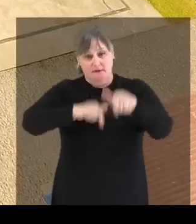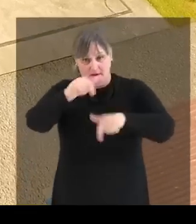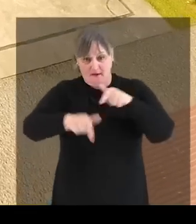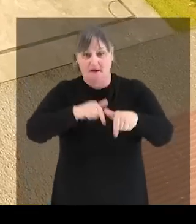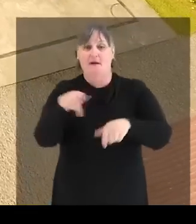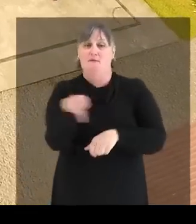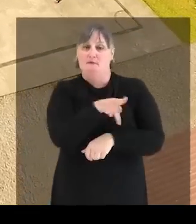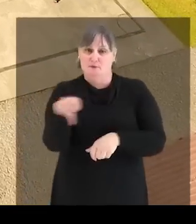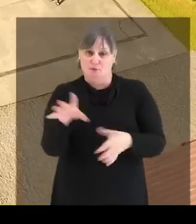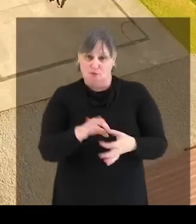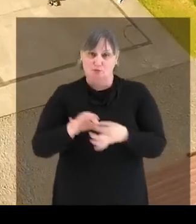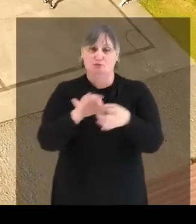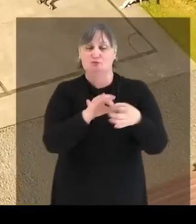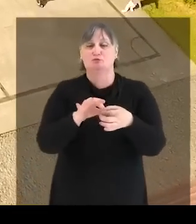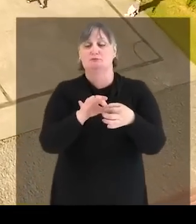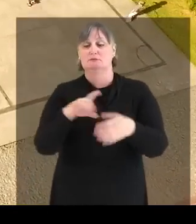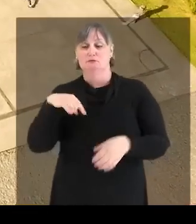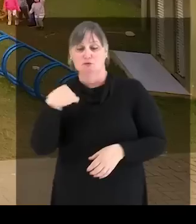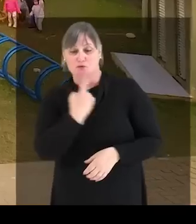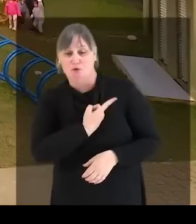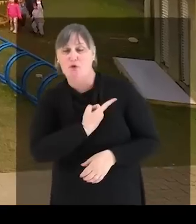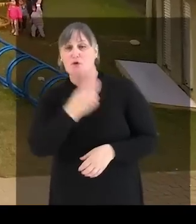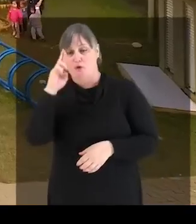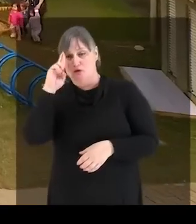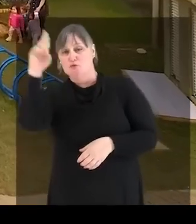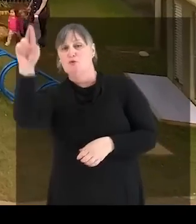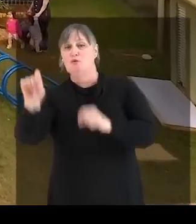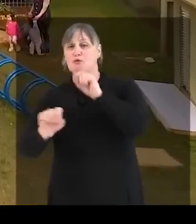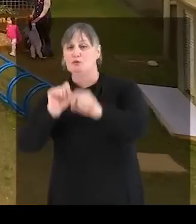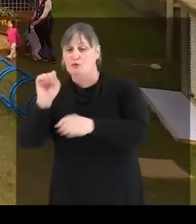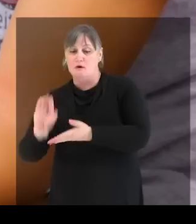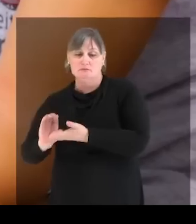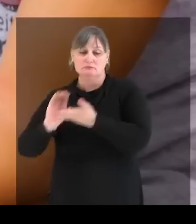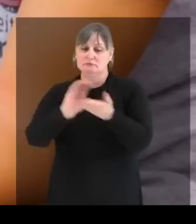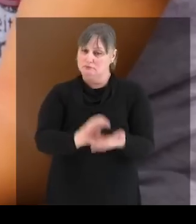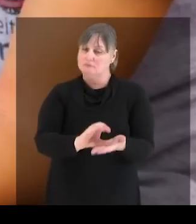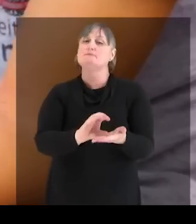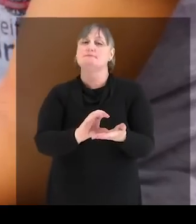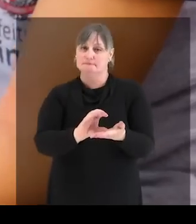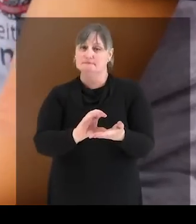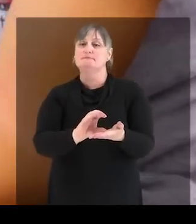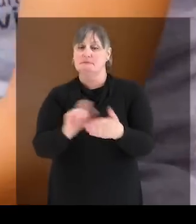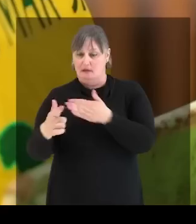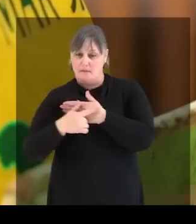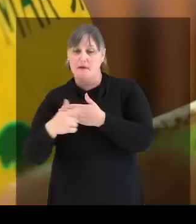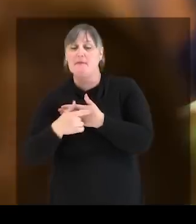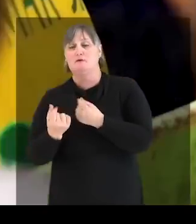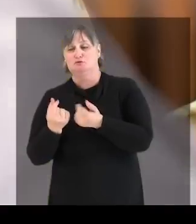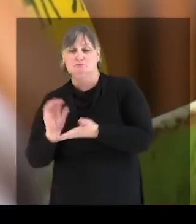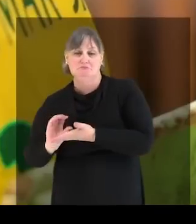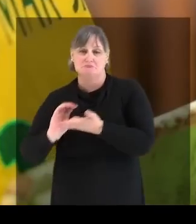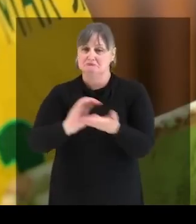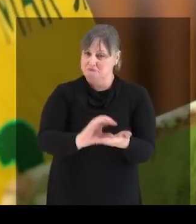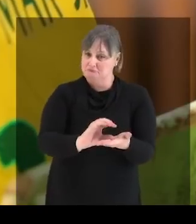das professoras. O nosso papel enquanto gestão era fomentar isso, né, com recursos financeiros,